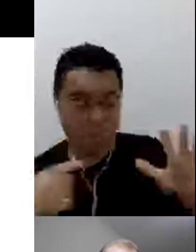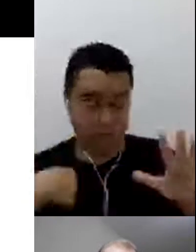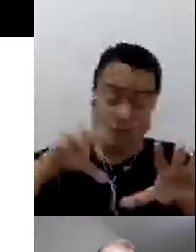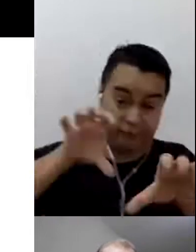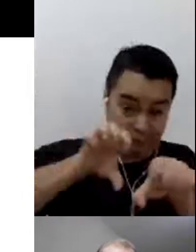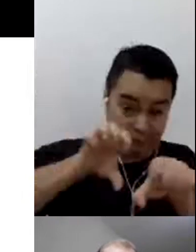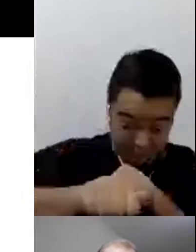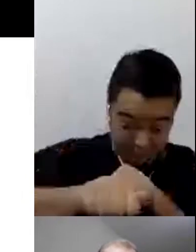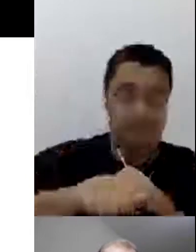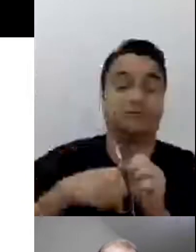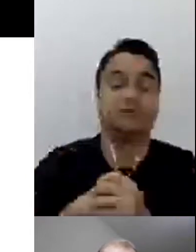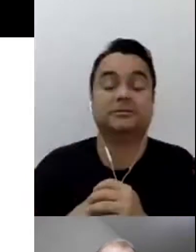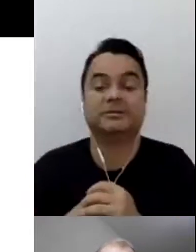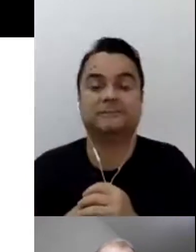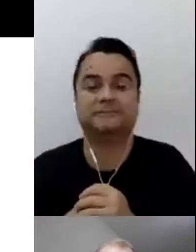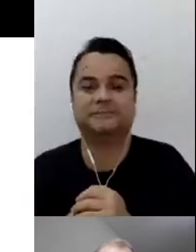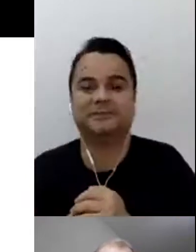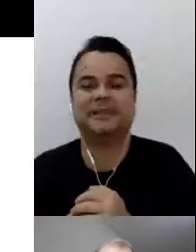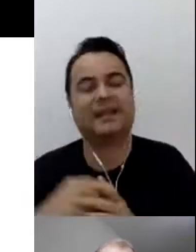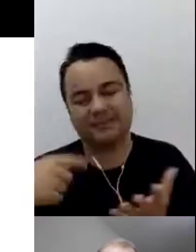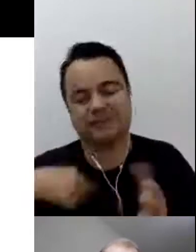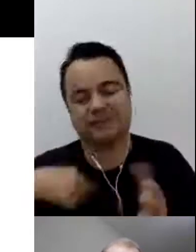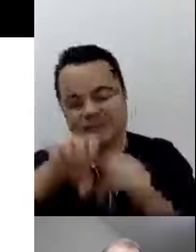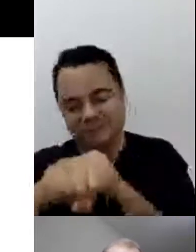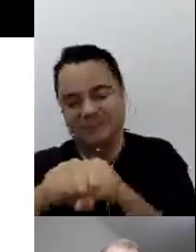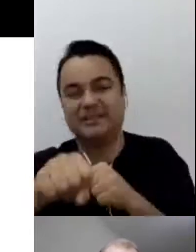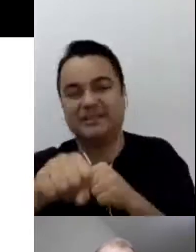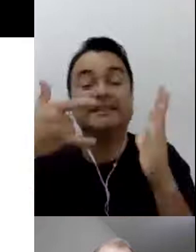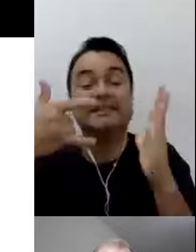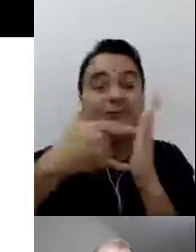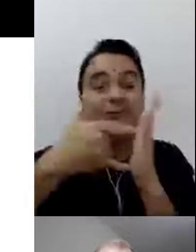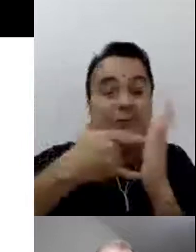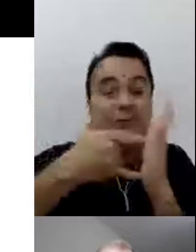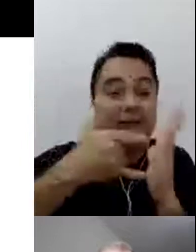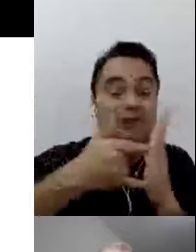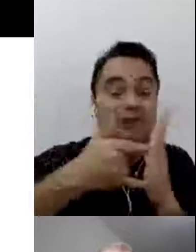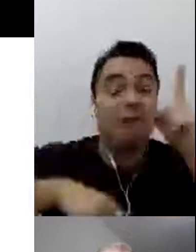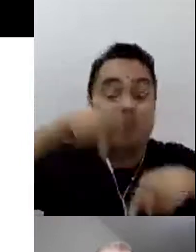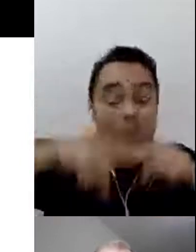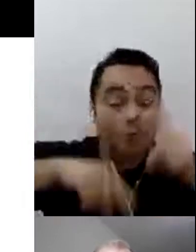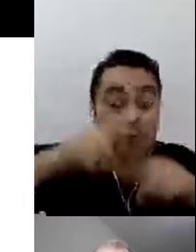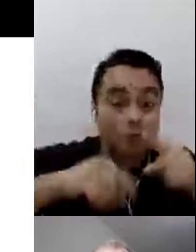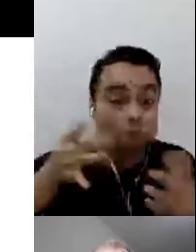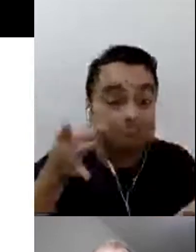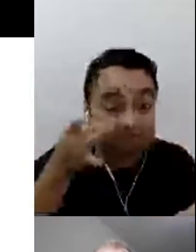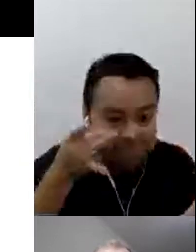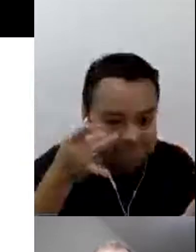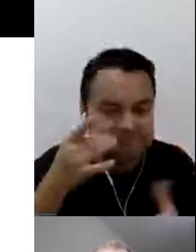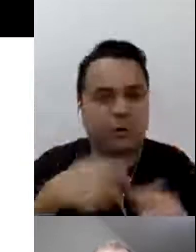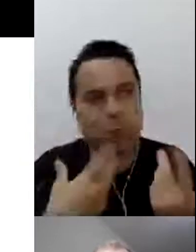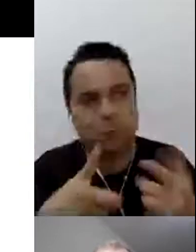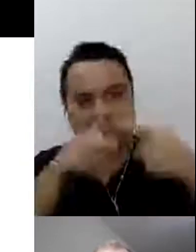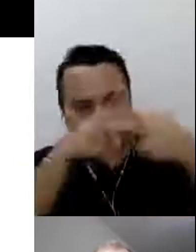de a essência ser a parte de desenvolvimento de produtos físicos, produtos